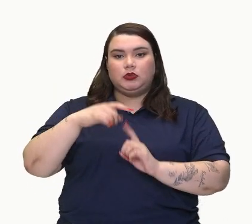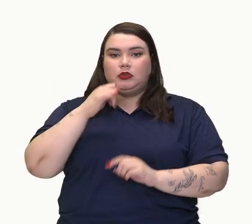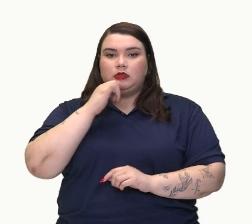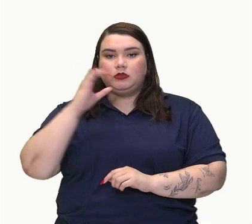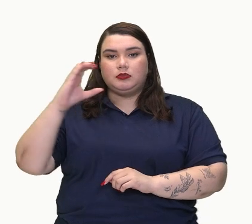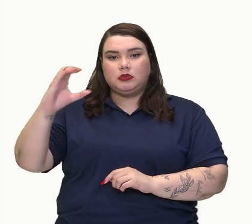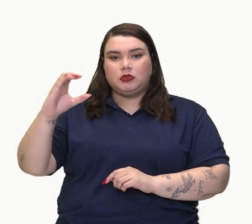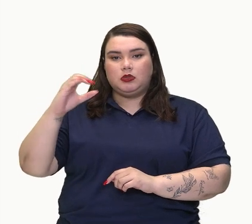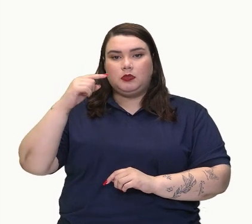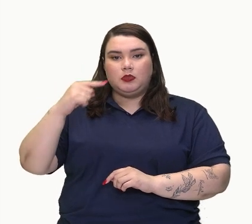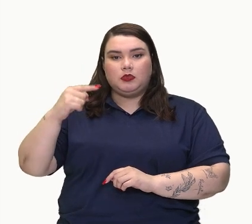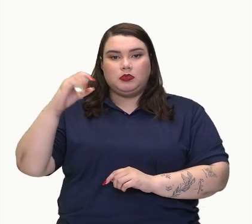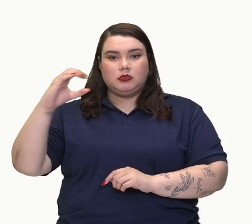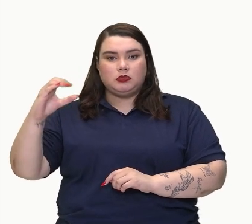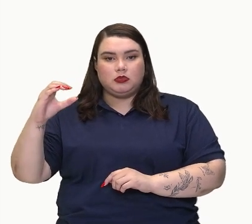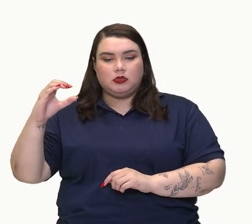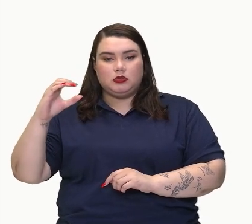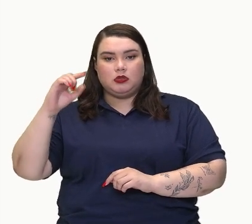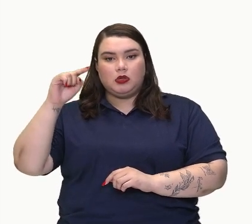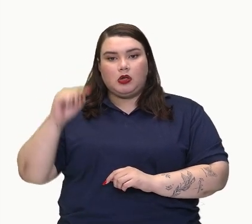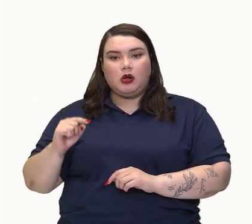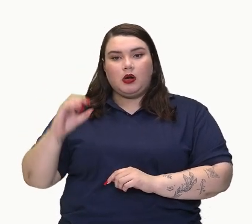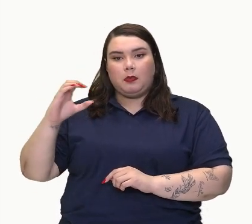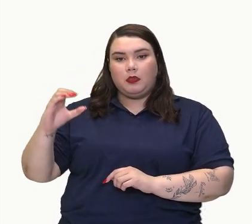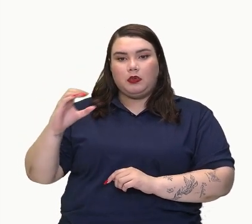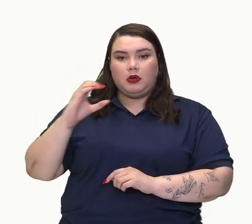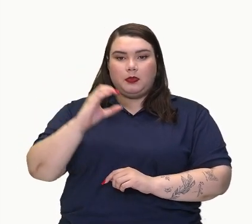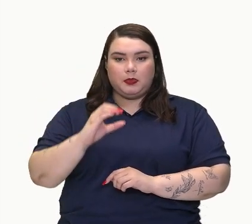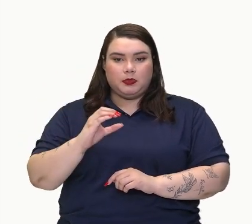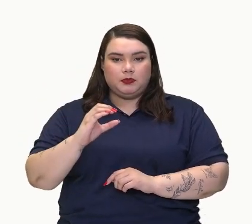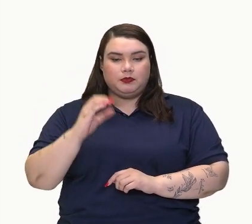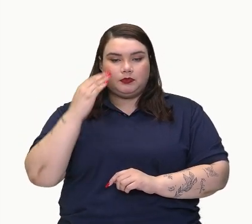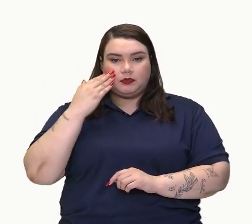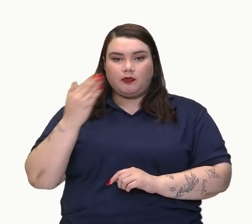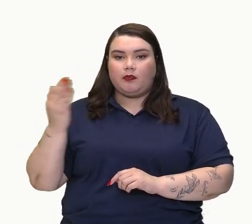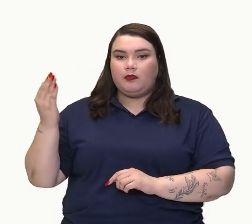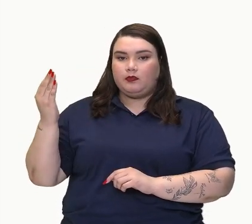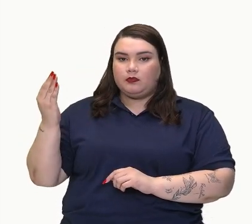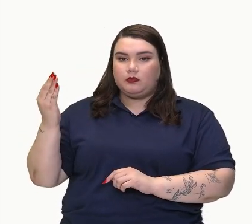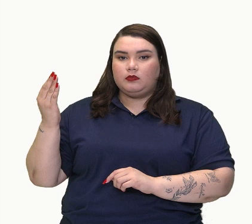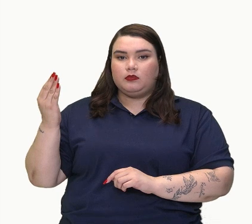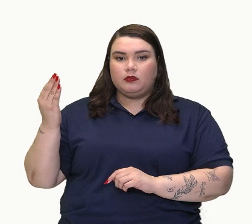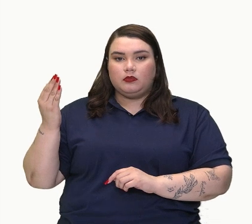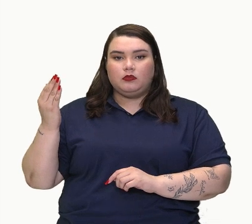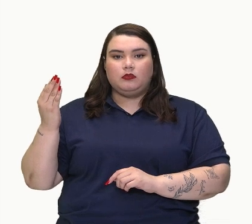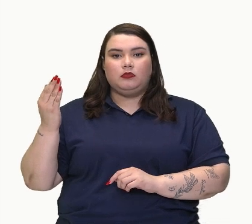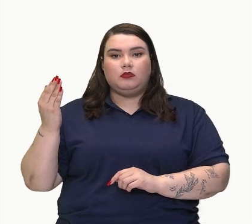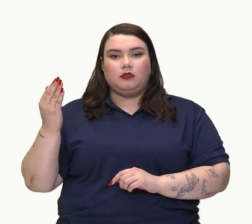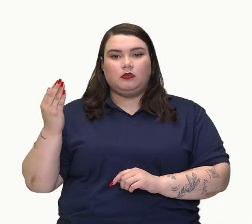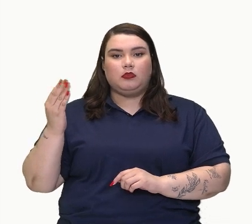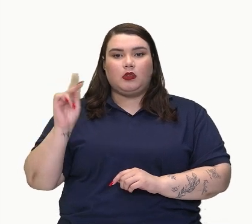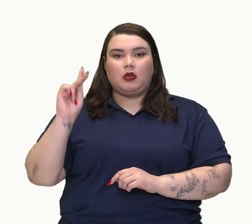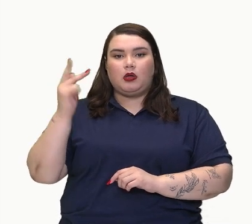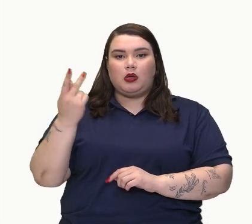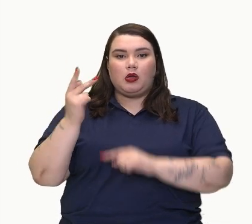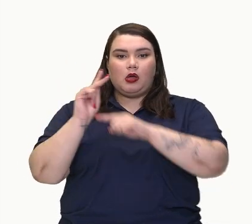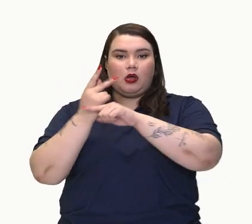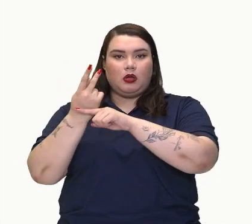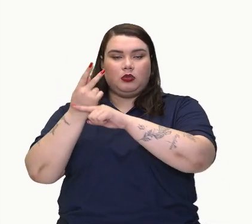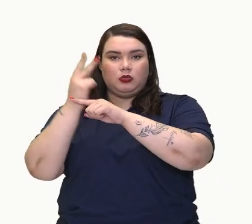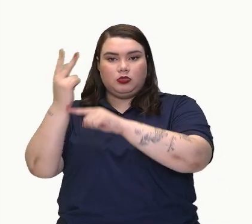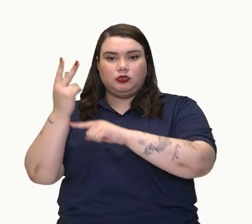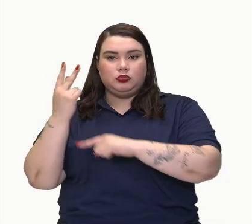Carbono, carbono, carbono, carbono. E aí nós fechamos aqui e colocamos 2 hidrogênios em cada.